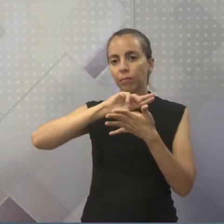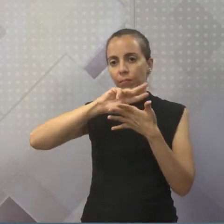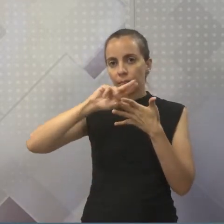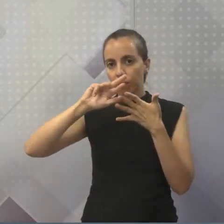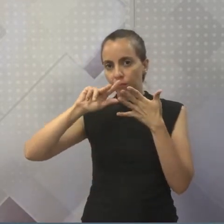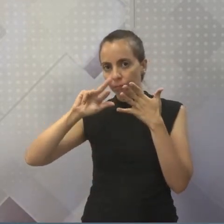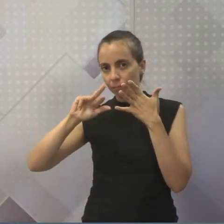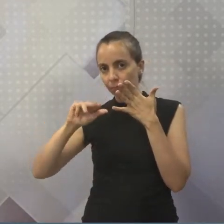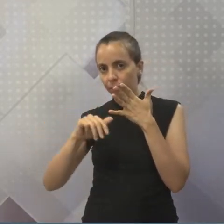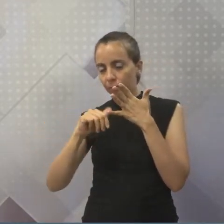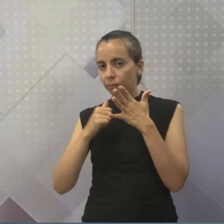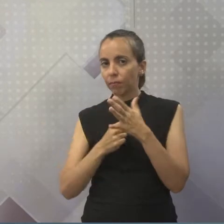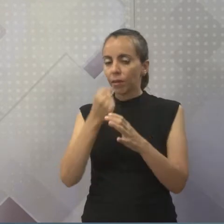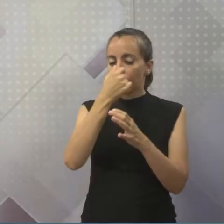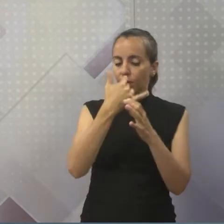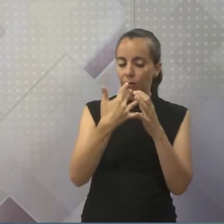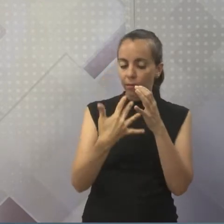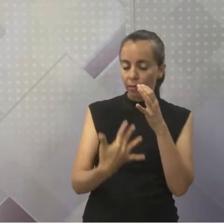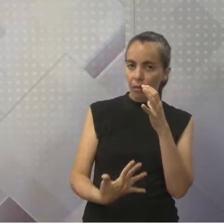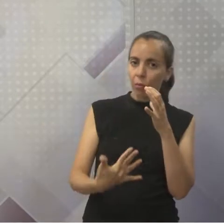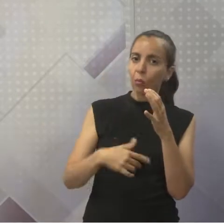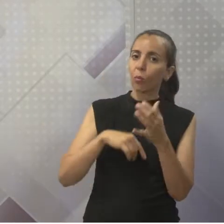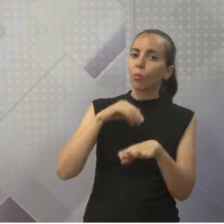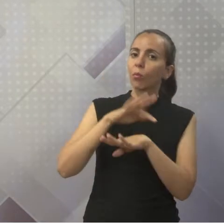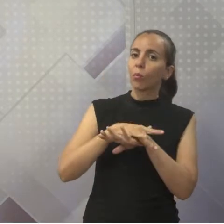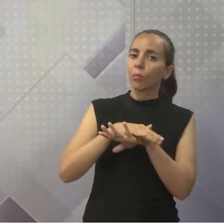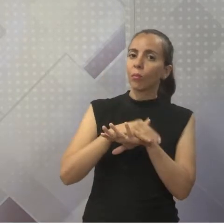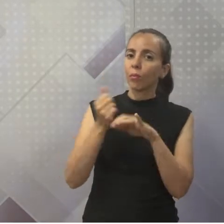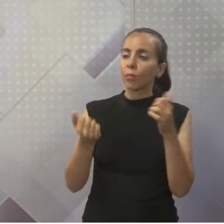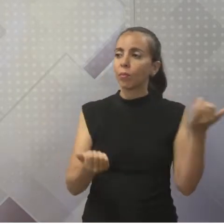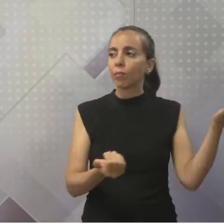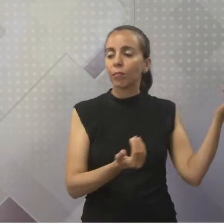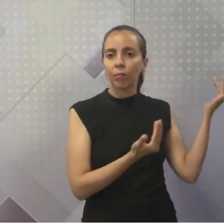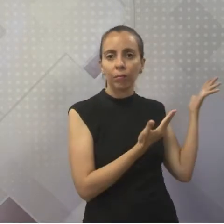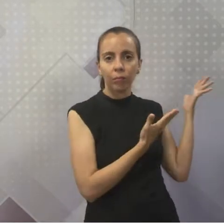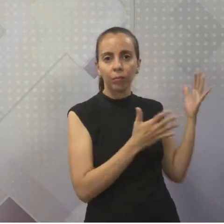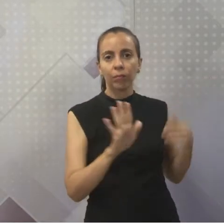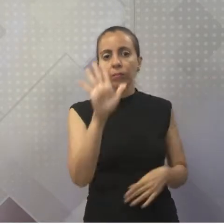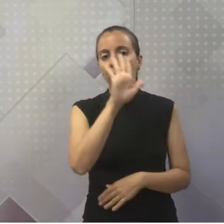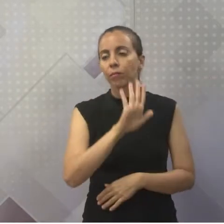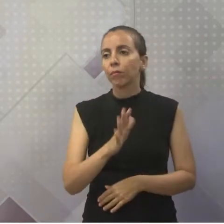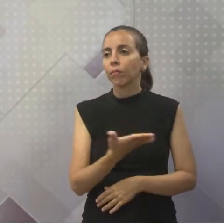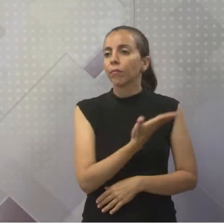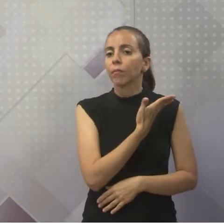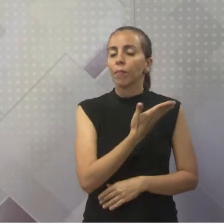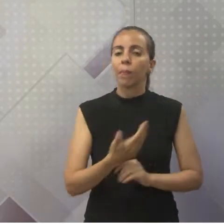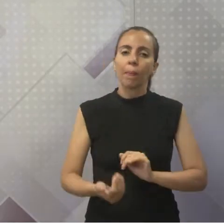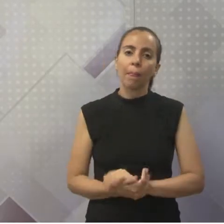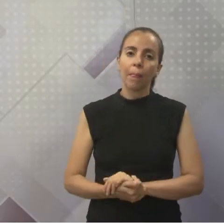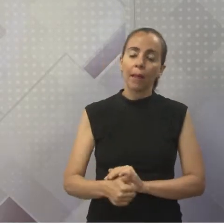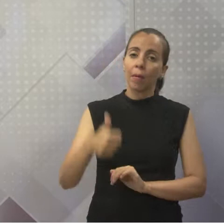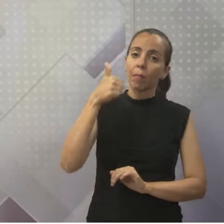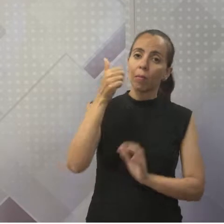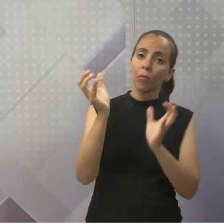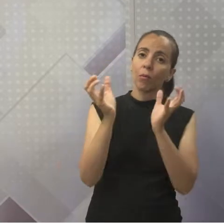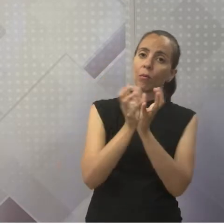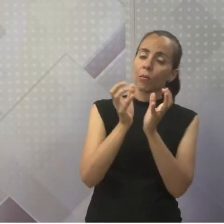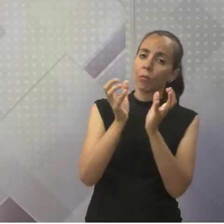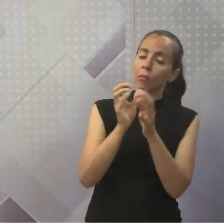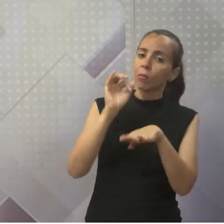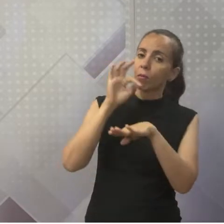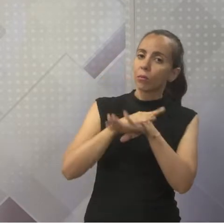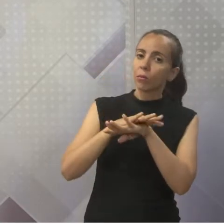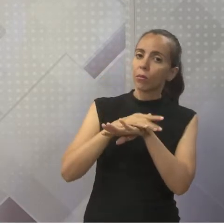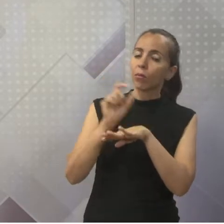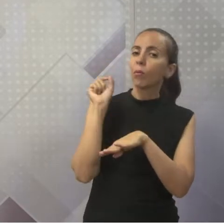né? Vamos classificar algumas doenças. Segue aqui comigo, olha o slide, né? Primeira classe de doenças que a gente vai